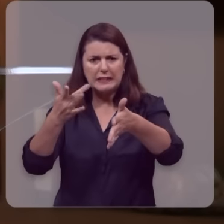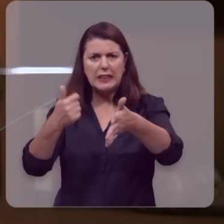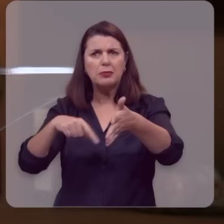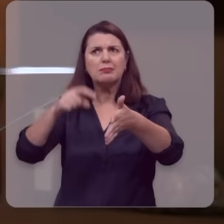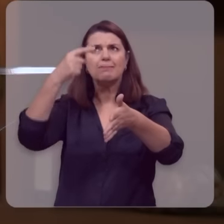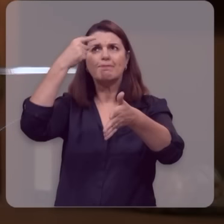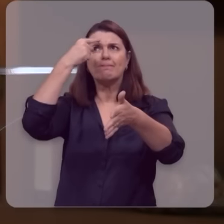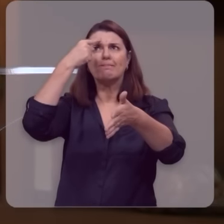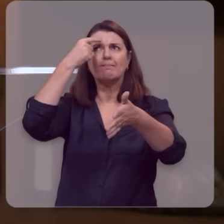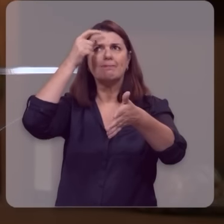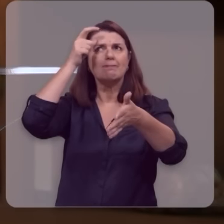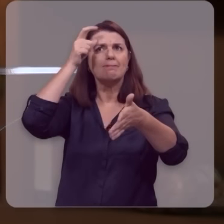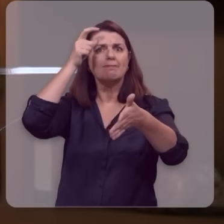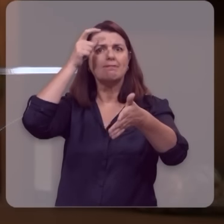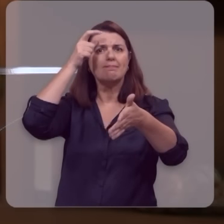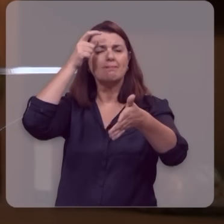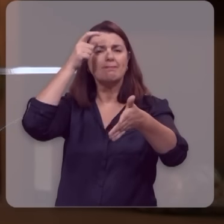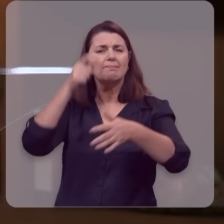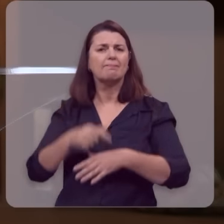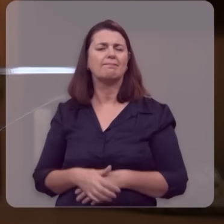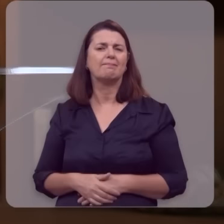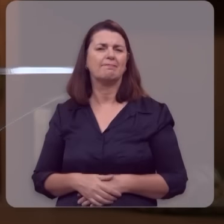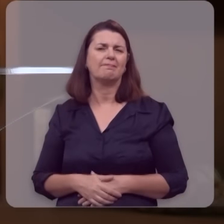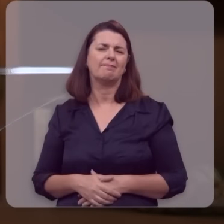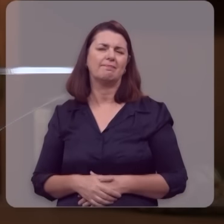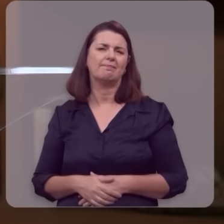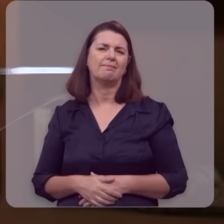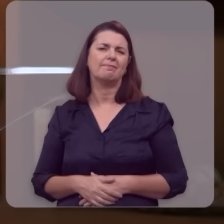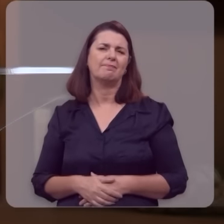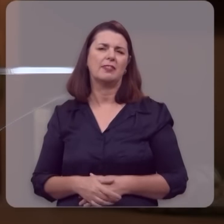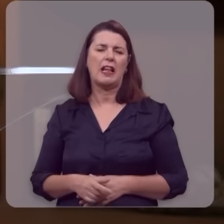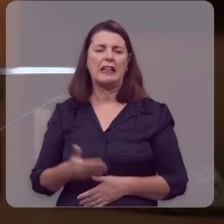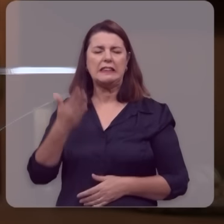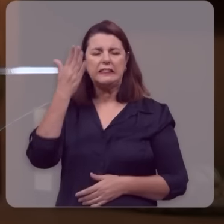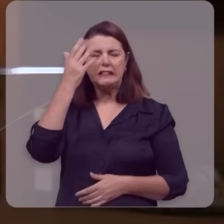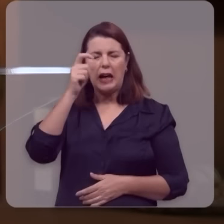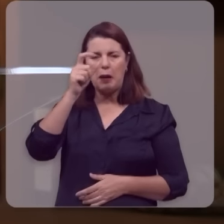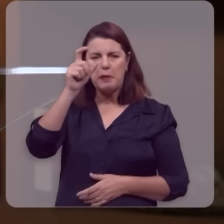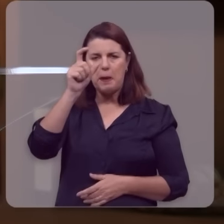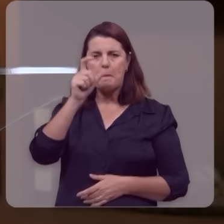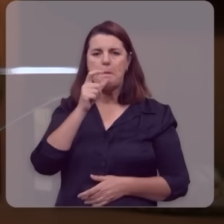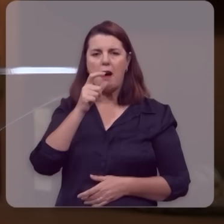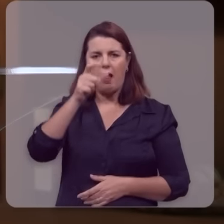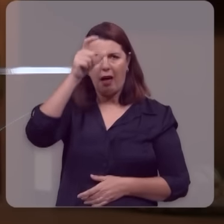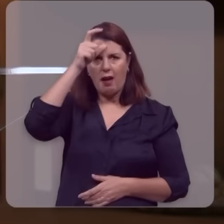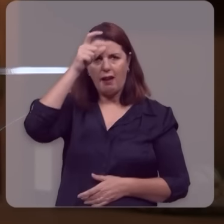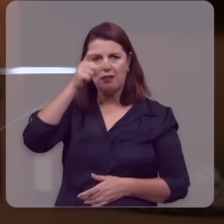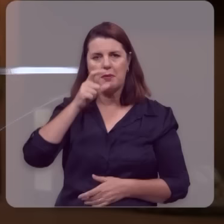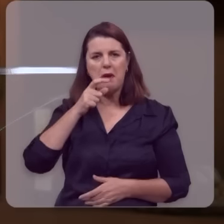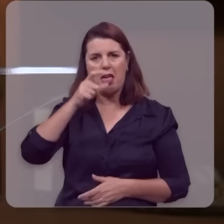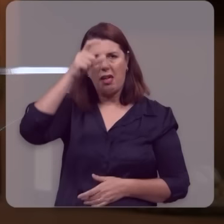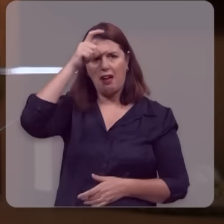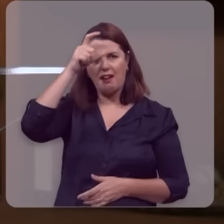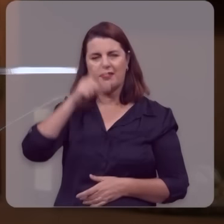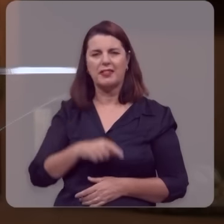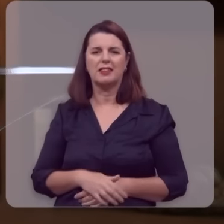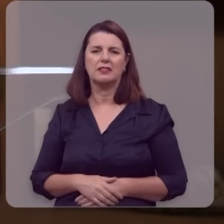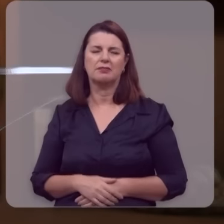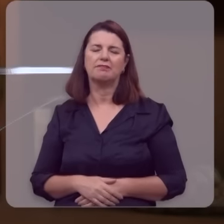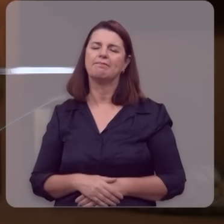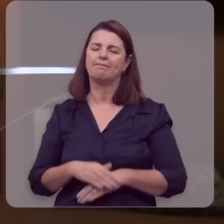palavras que estão no gatilho da sua inconsciência como se você já se tivesse proferido e